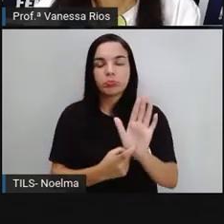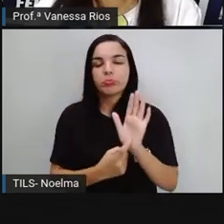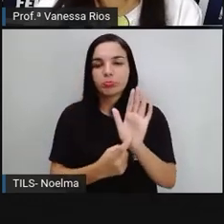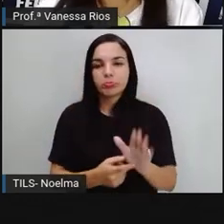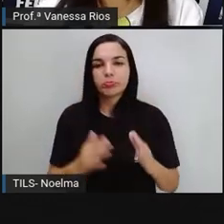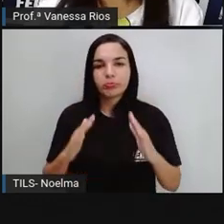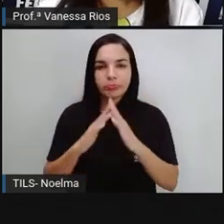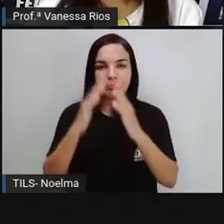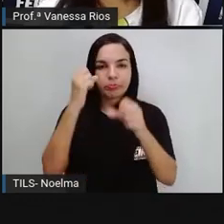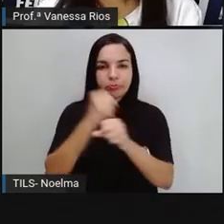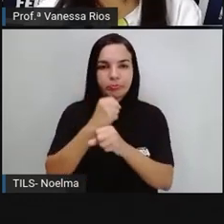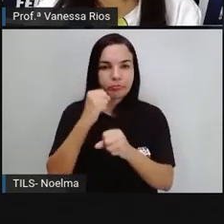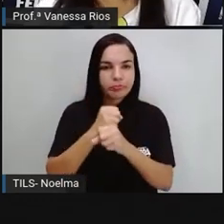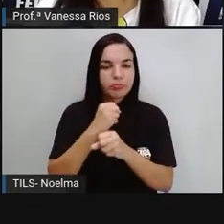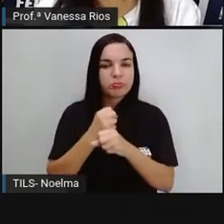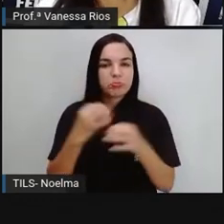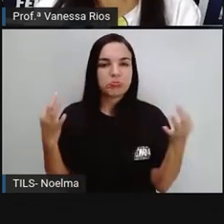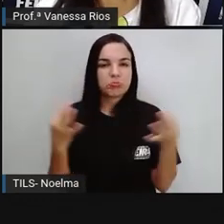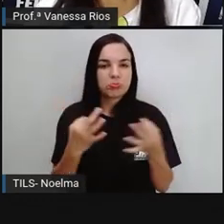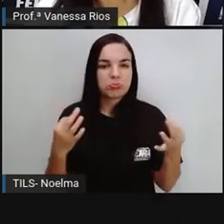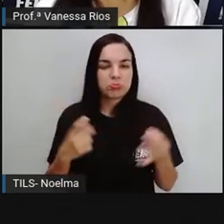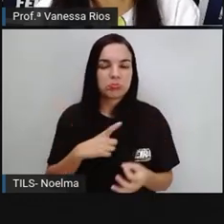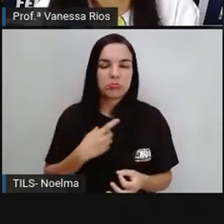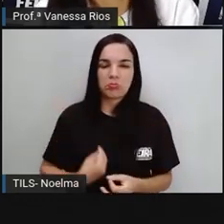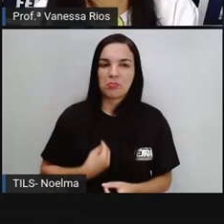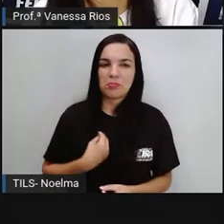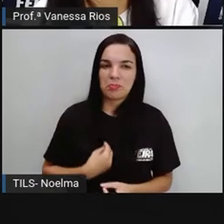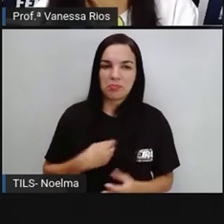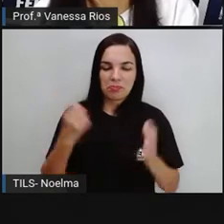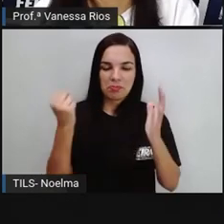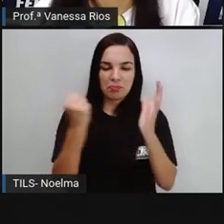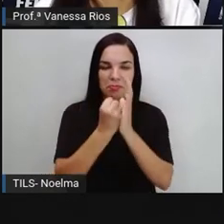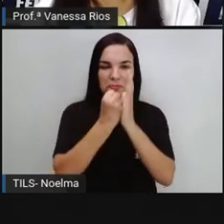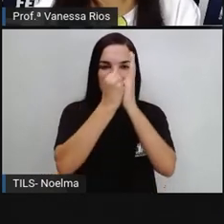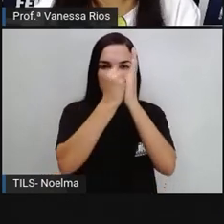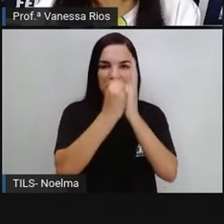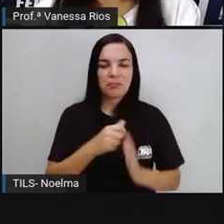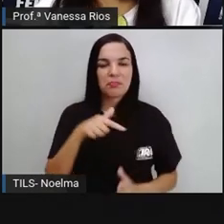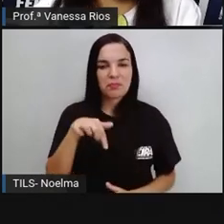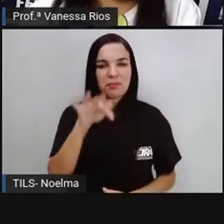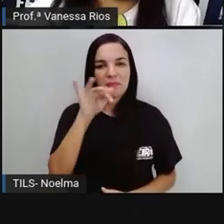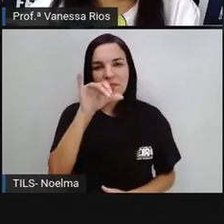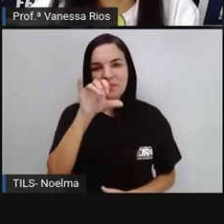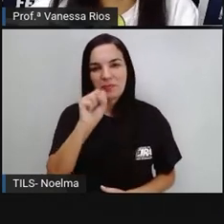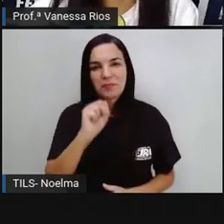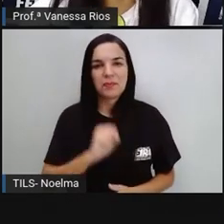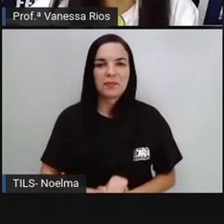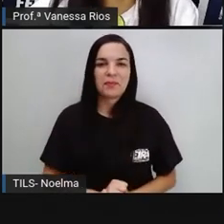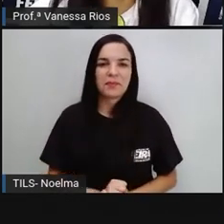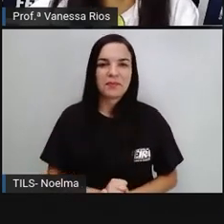uma construção também aí que está presente entre as construções de Feira de Santana há muito tempo.